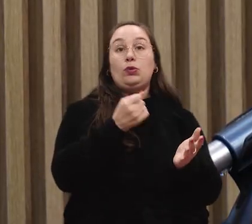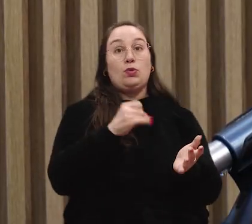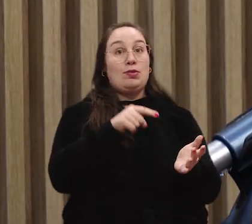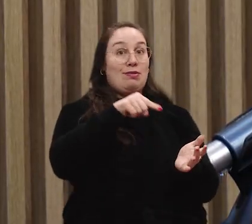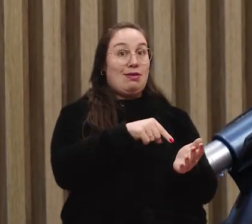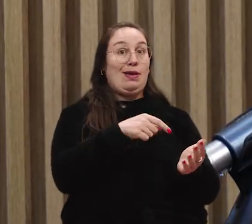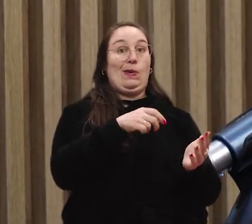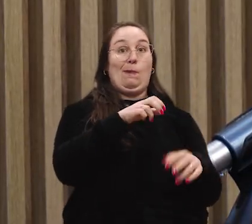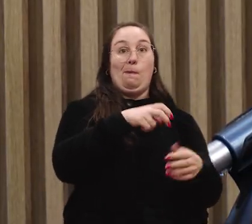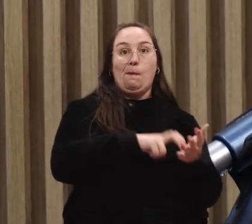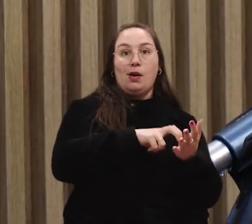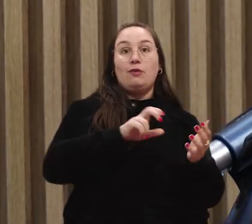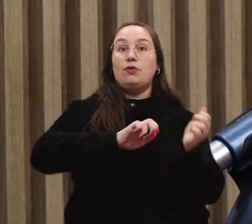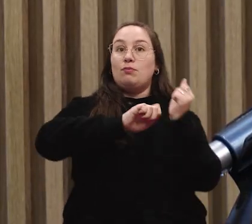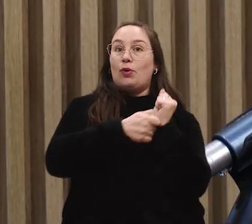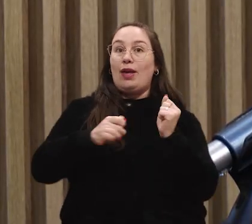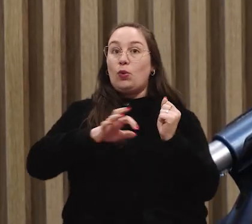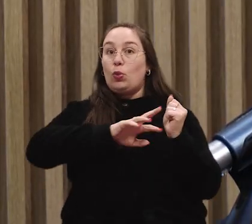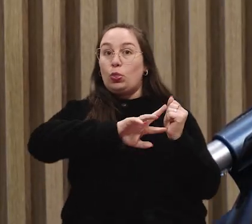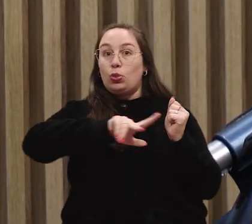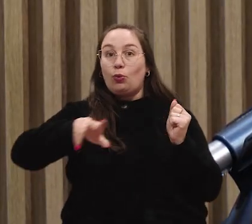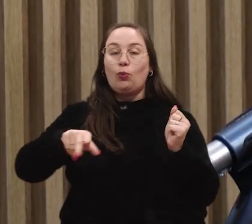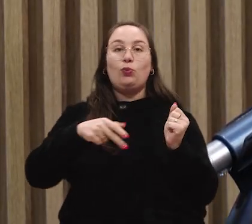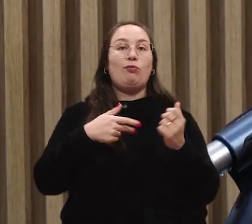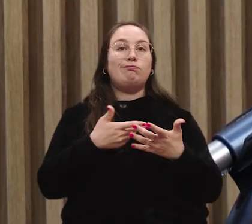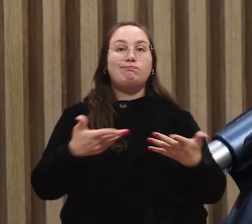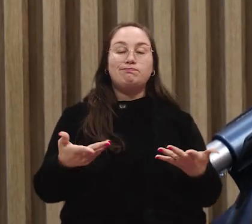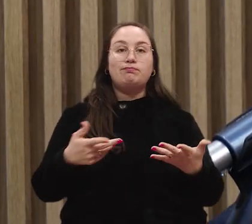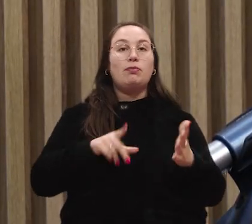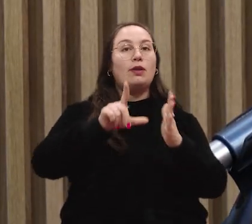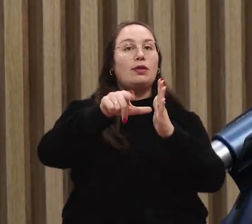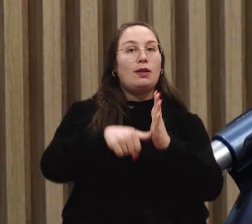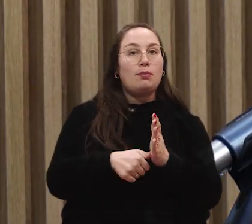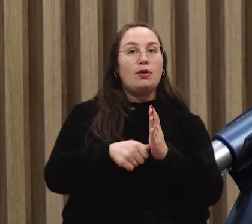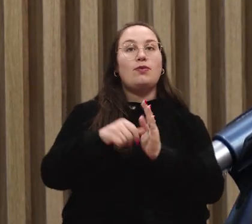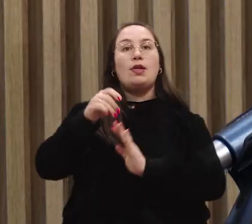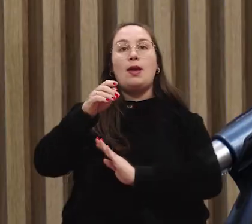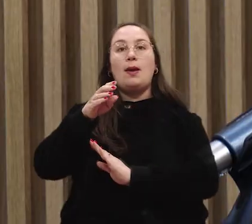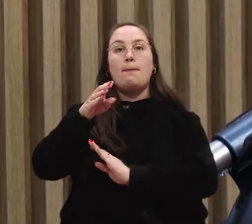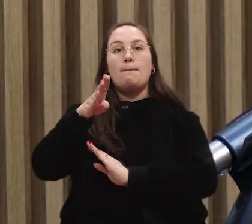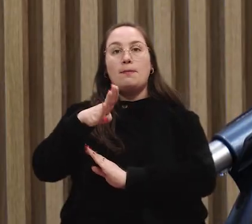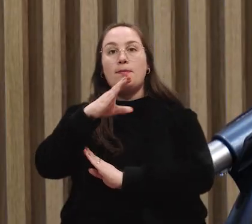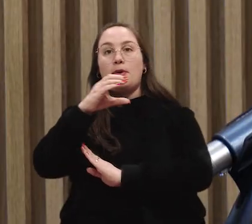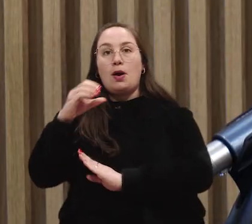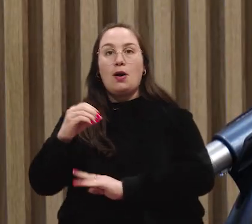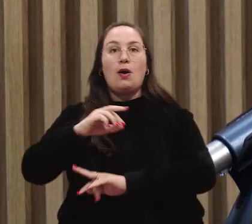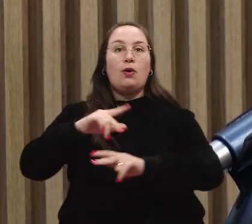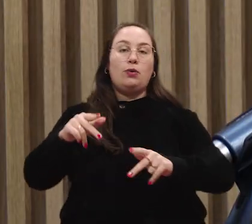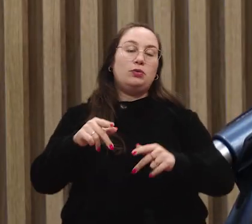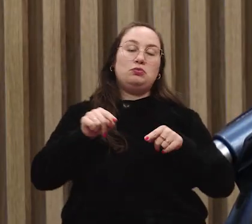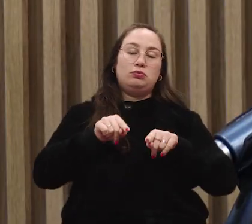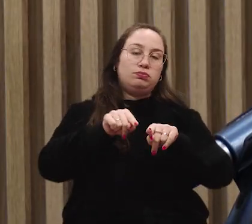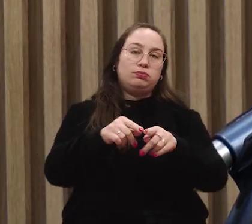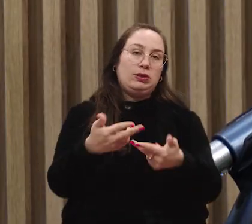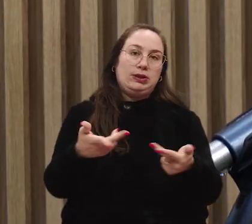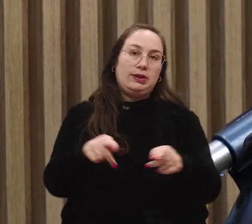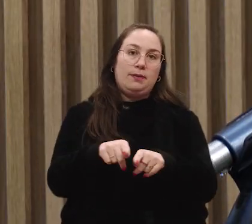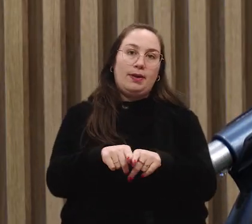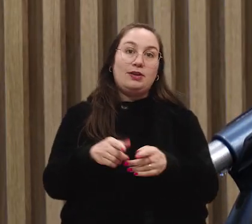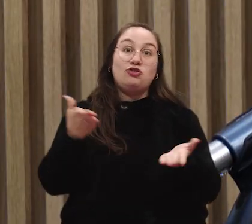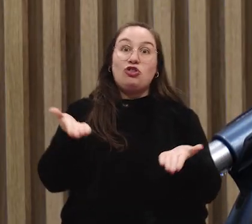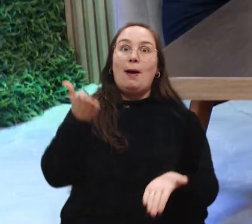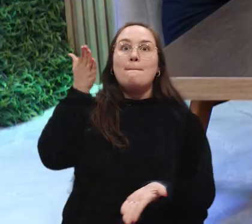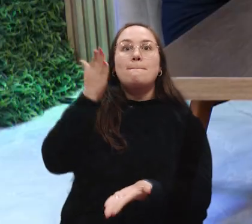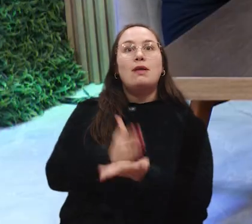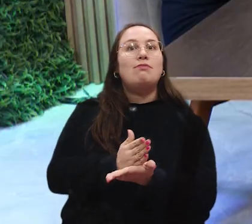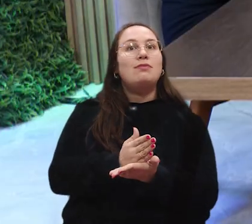banco, e fazer o bloqueio de tudo, né? Para depois fazer o boletim de ocorrência, ou ao mesmo tempo, enfim. Nós chegamos já